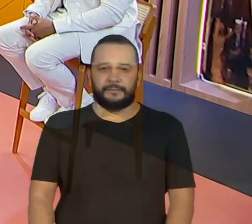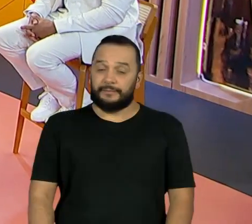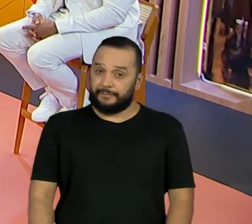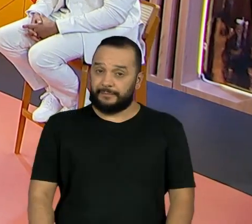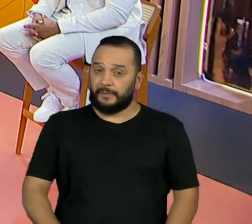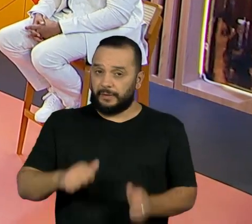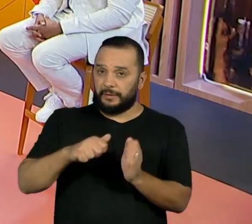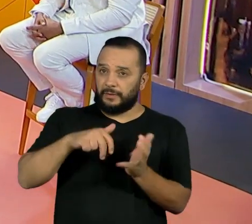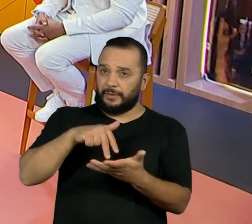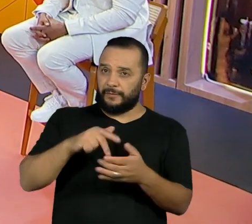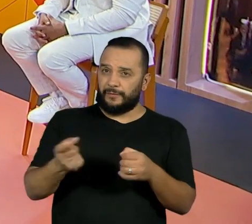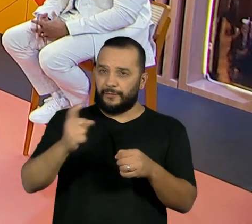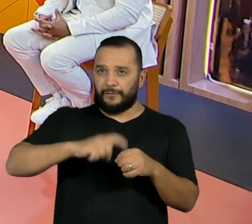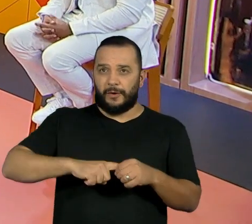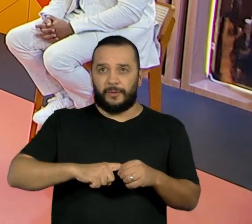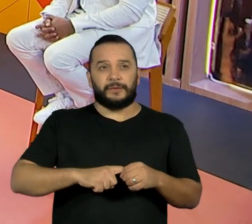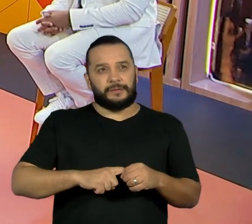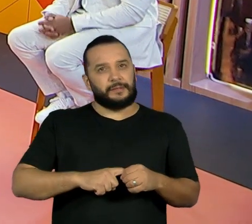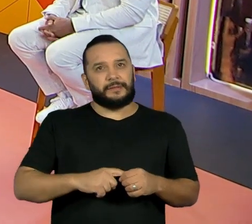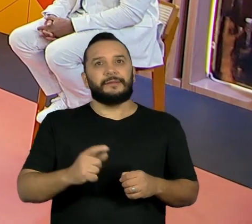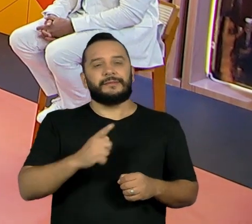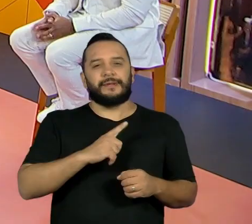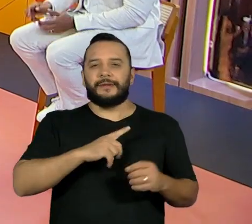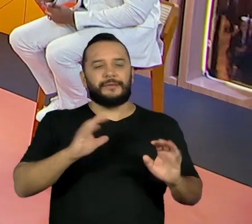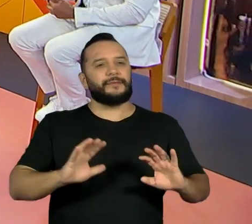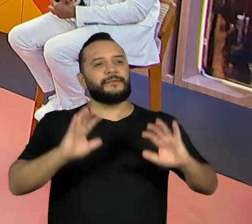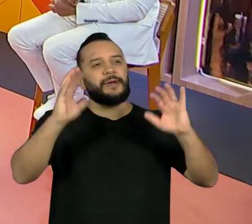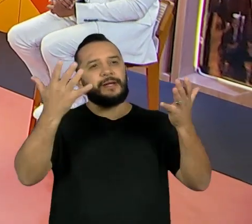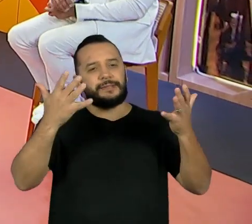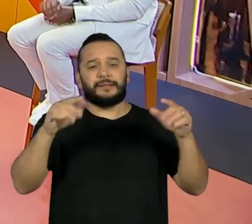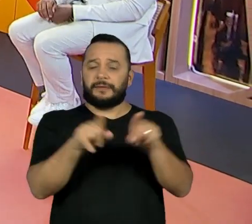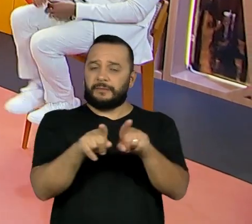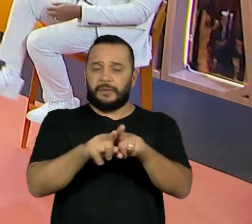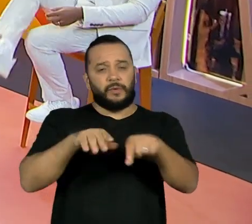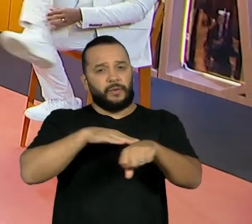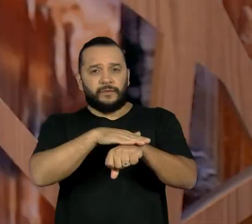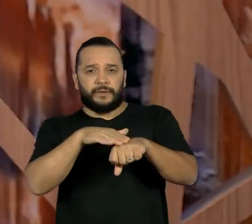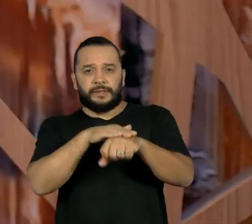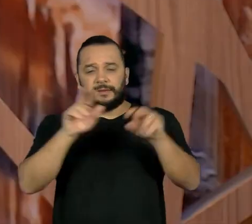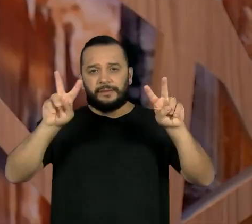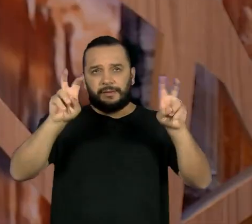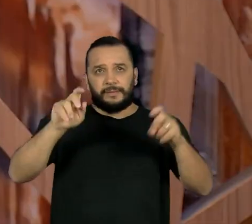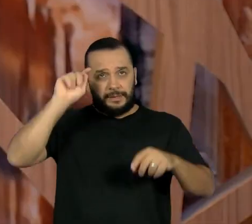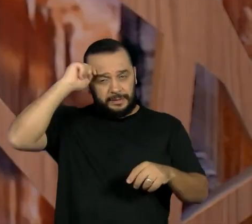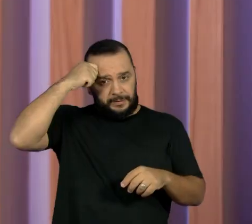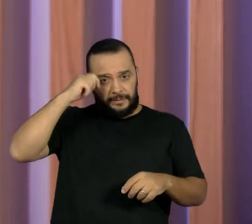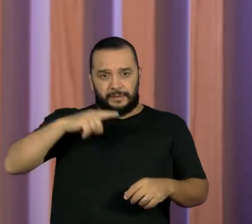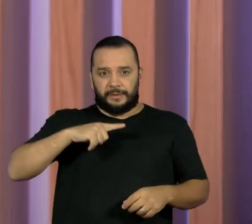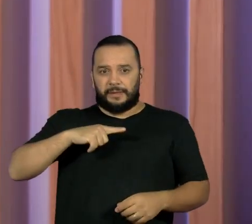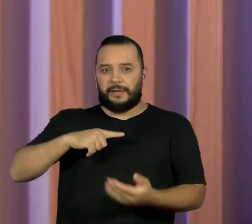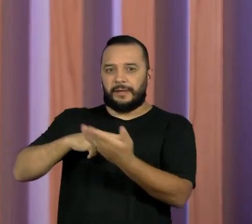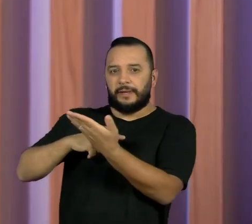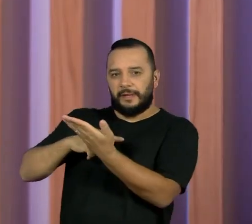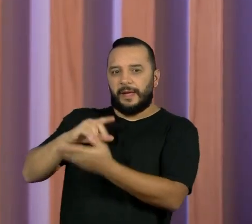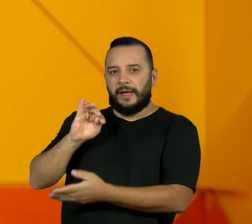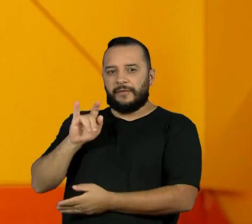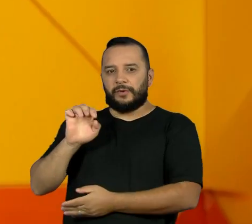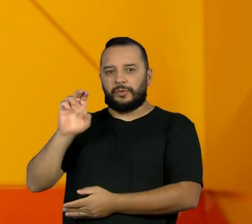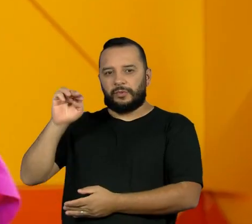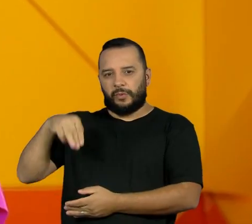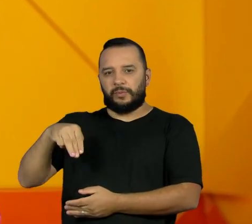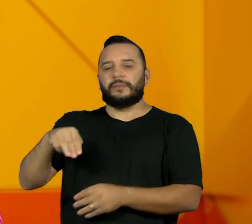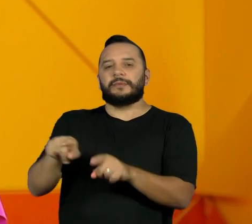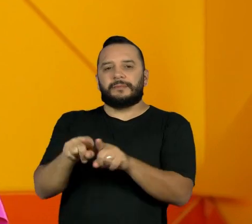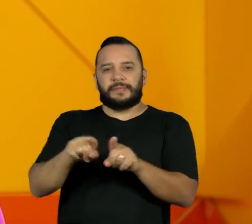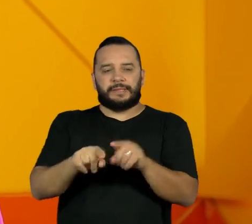Estação Livre de volta, celebrando aqui, conversando sobre negritude, recebendo Everton Carvalho e Cida Bento.